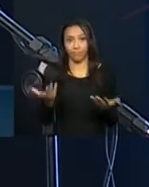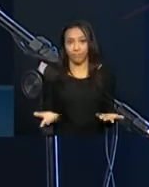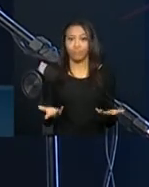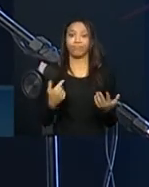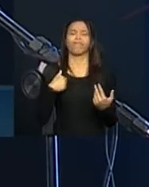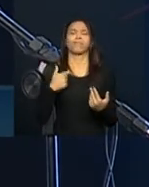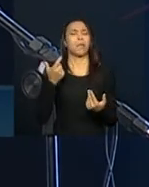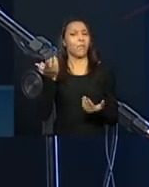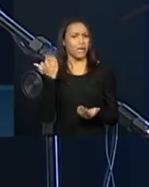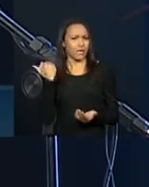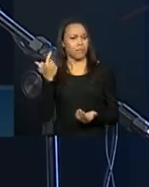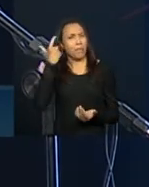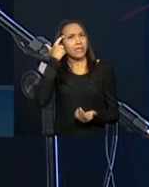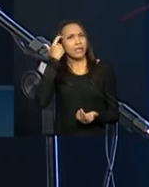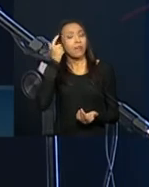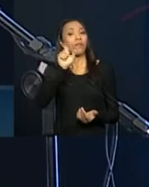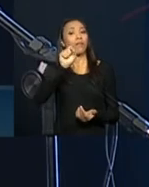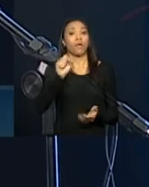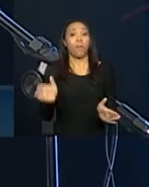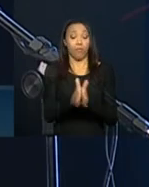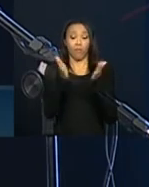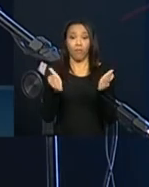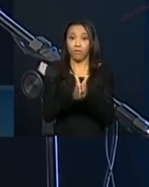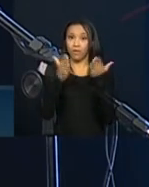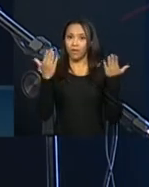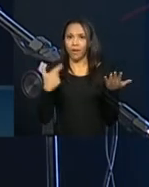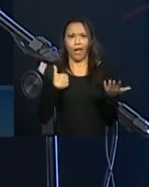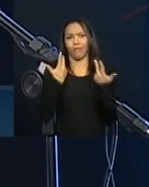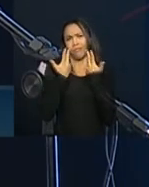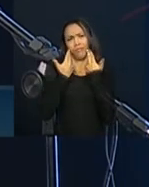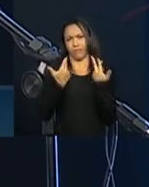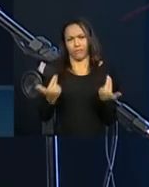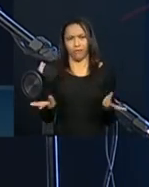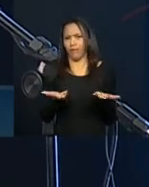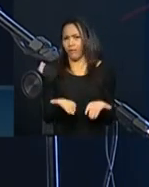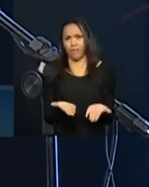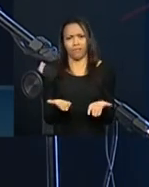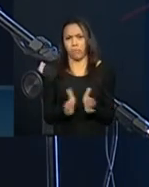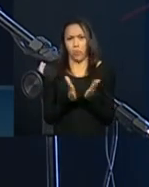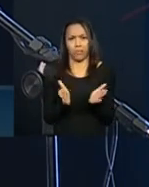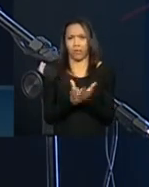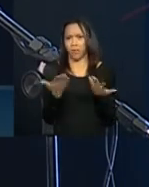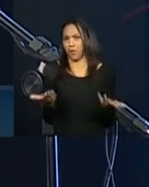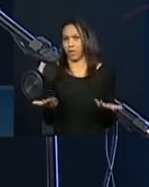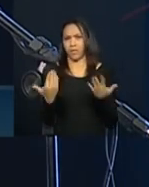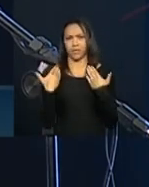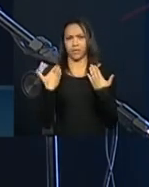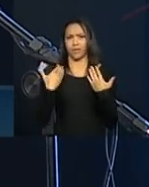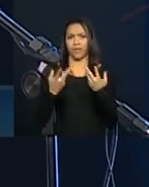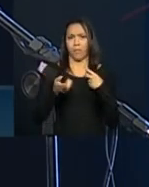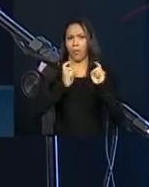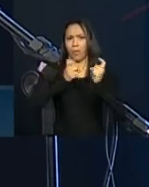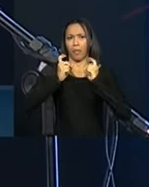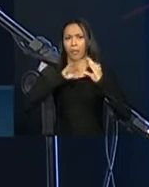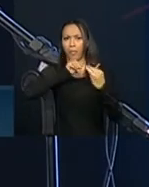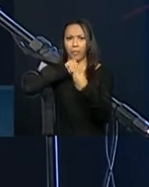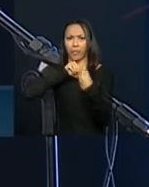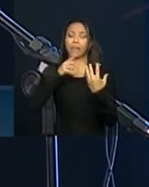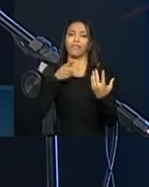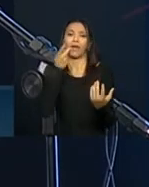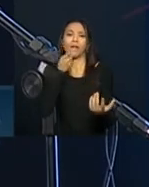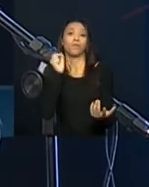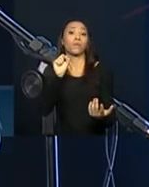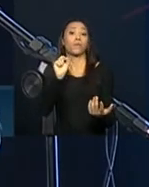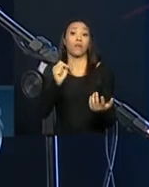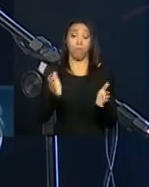imaginou que a pobreza era quase uma questão natural colocada para a humanidade, né? Aqui nos trópicos, se dizia que a